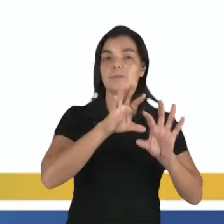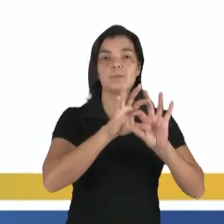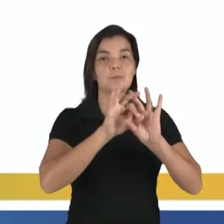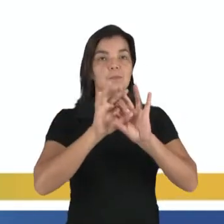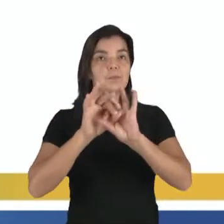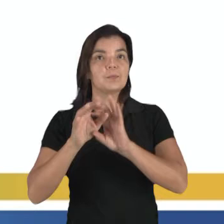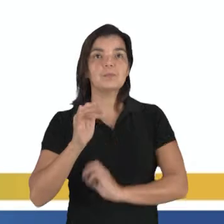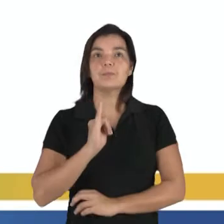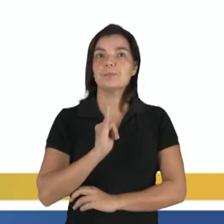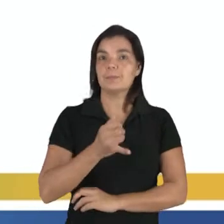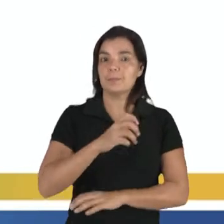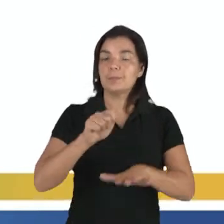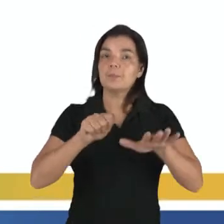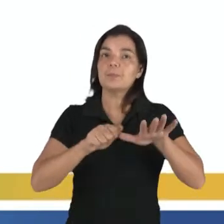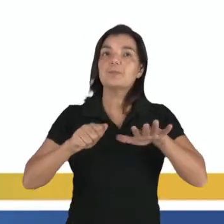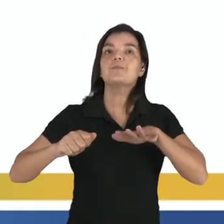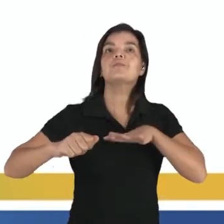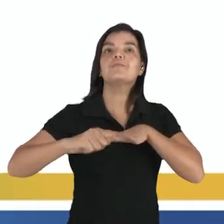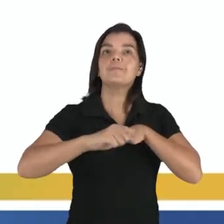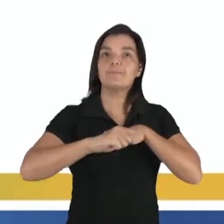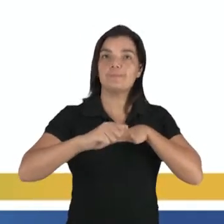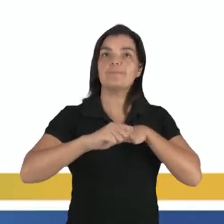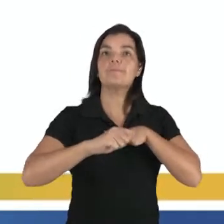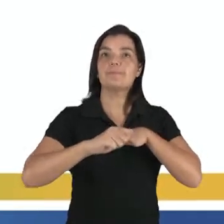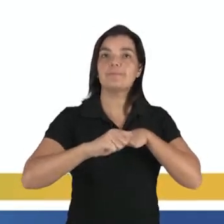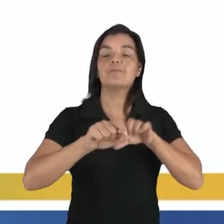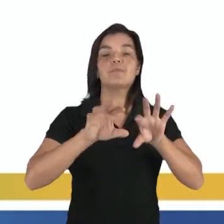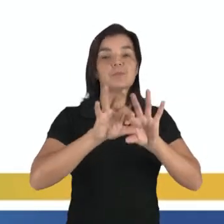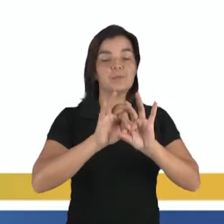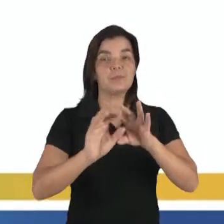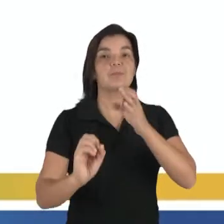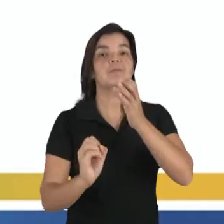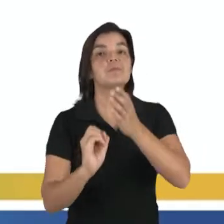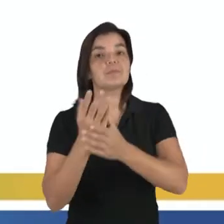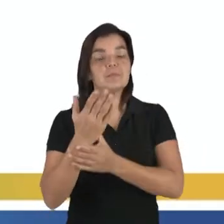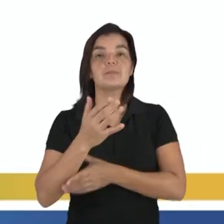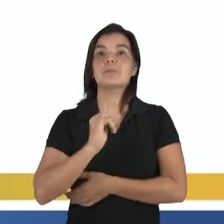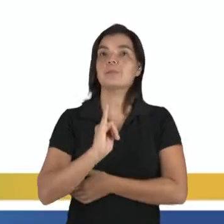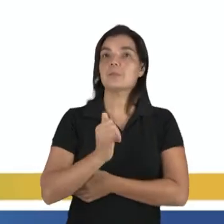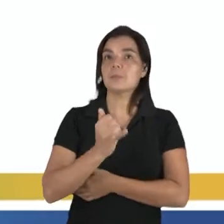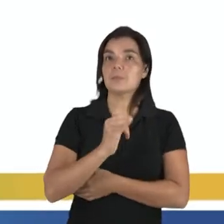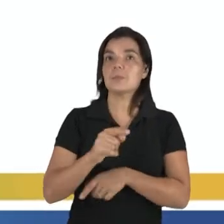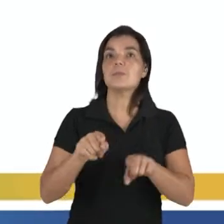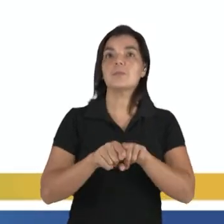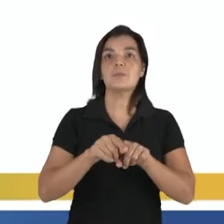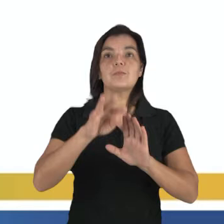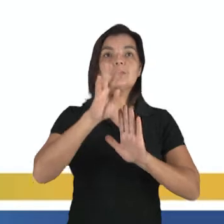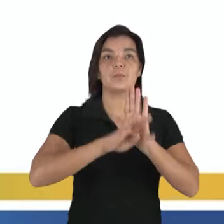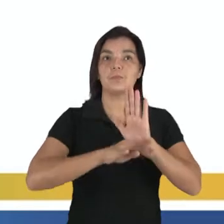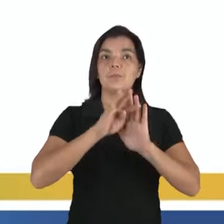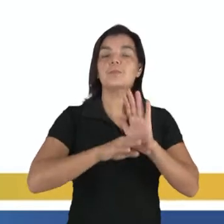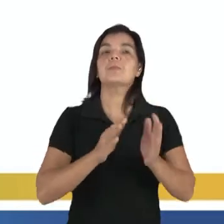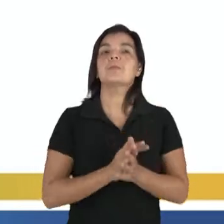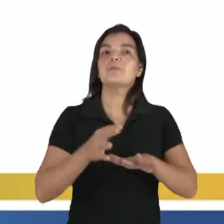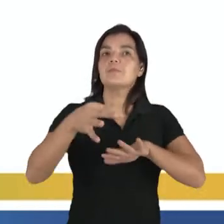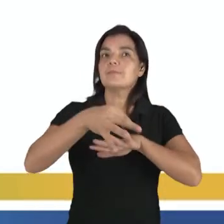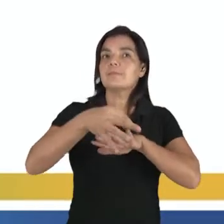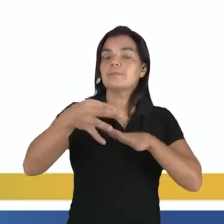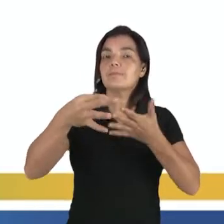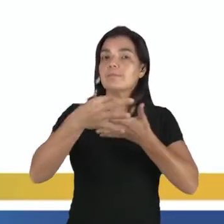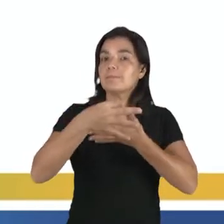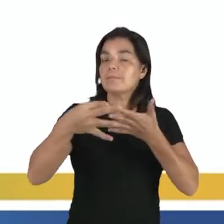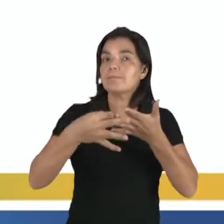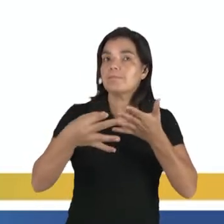Lembrando que, no contexto narrativo, enredo é o encadeamento dos fatos narrados em um texto. É um